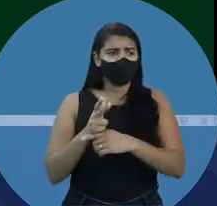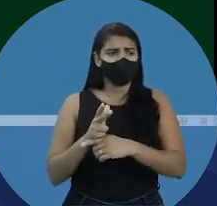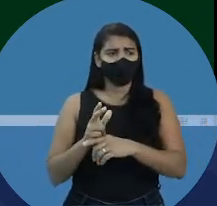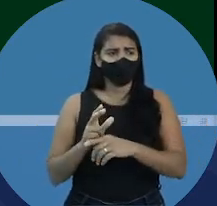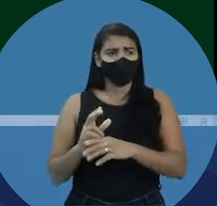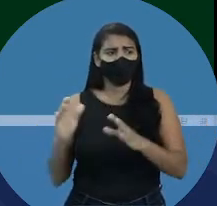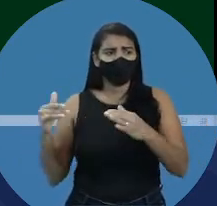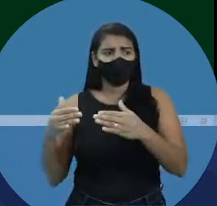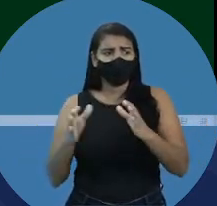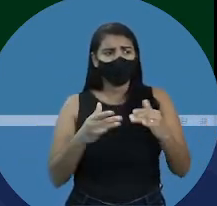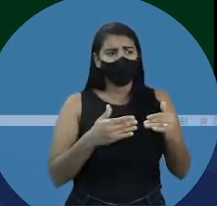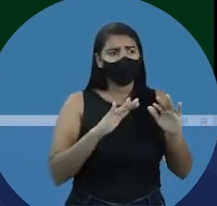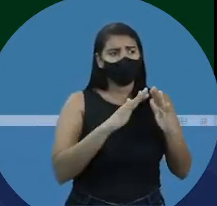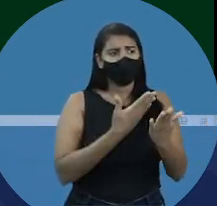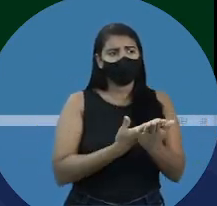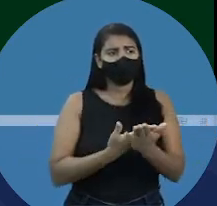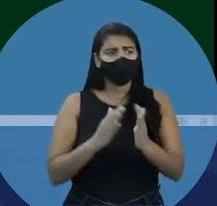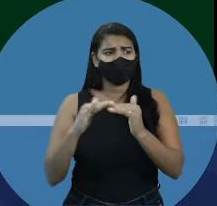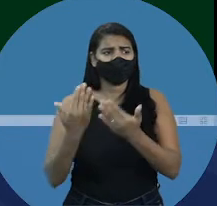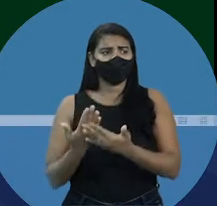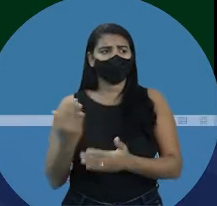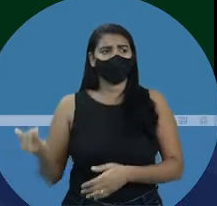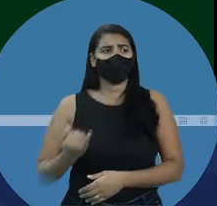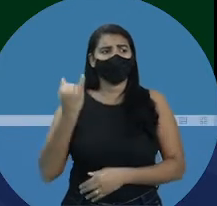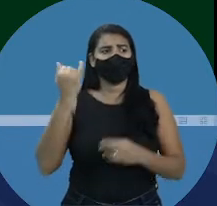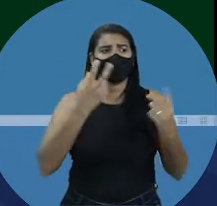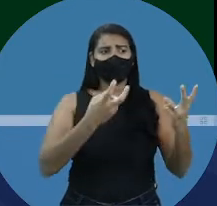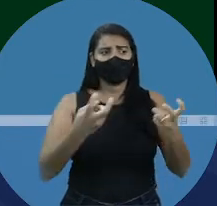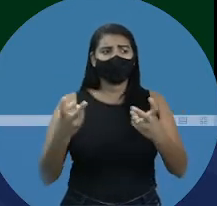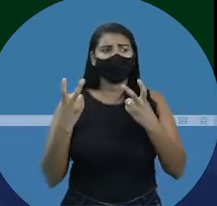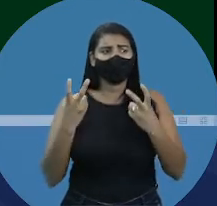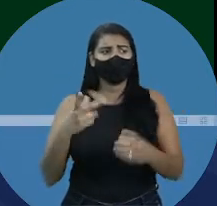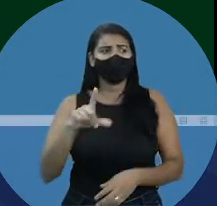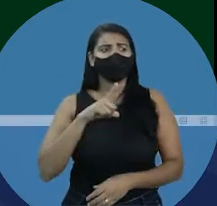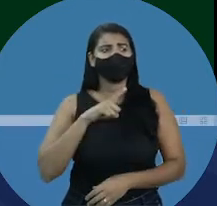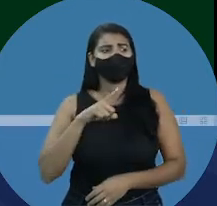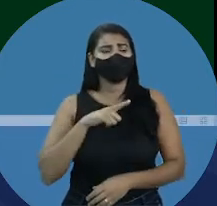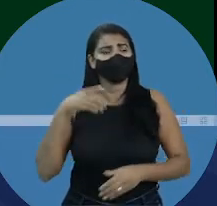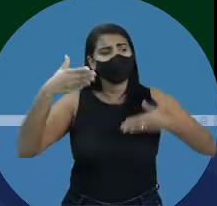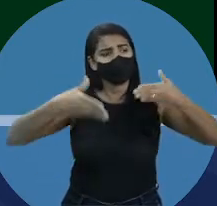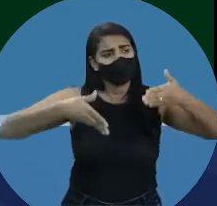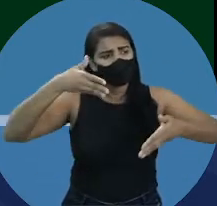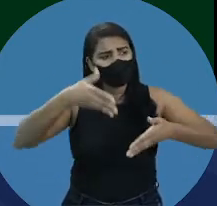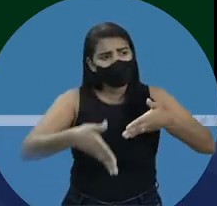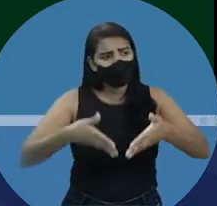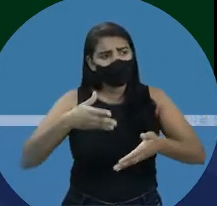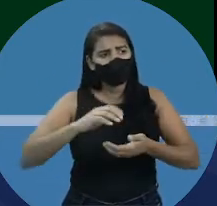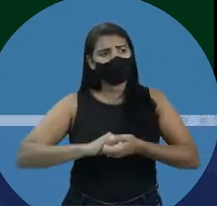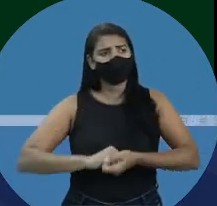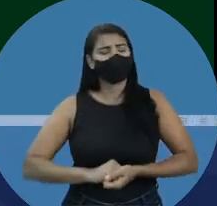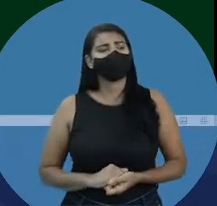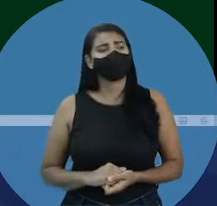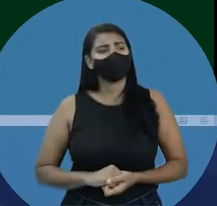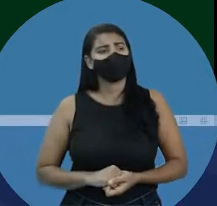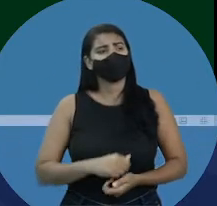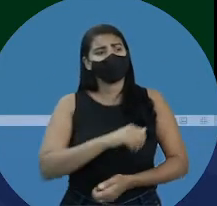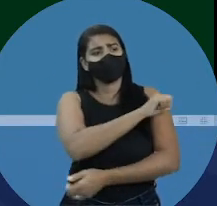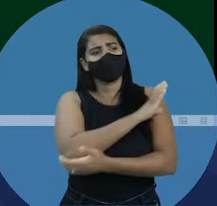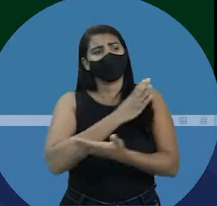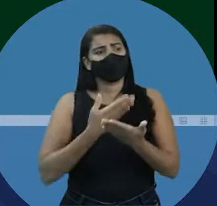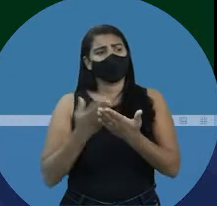de uma culminância, e foi extremamente importante, foi muito interessante, onde houve muita interação. Pode passar.